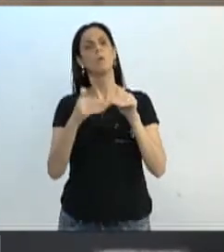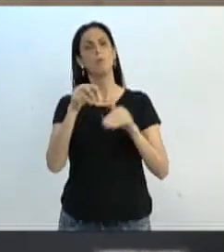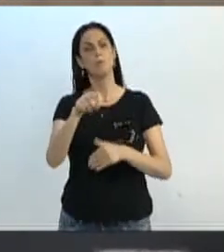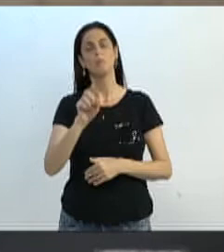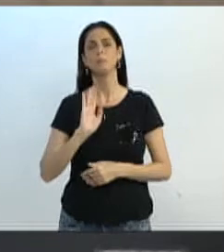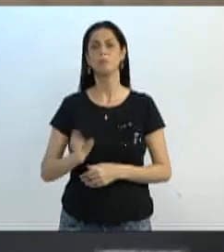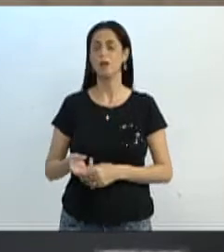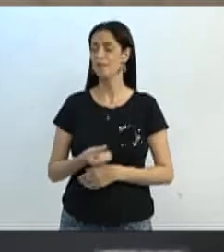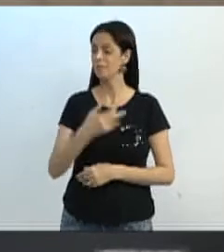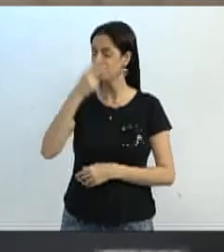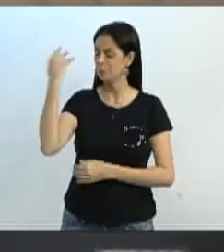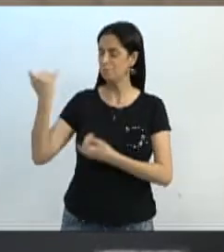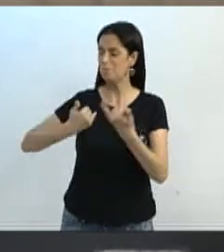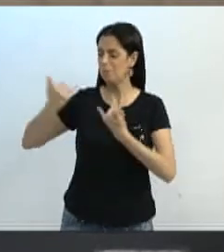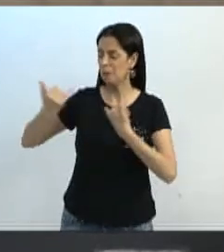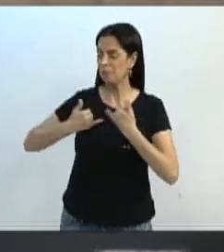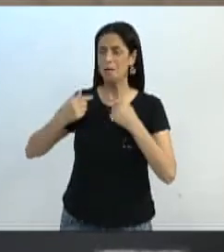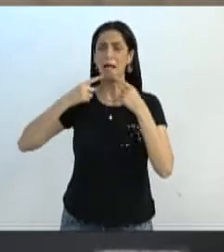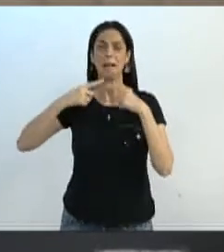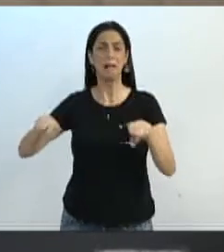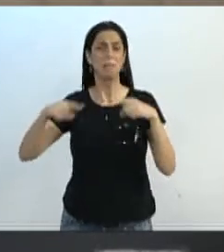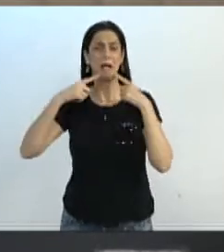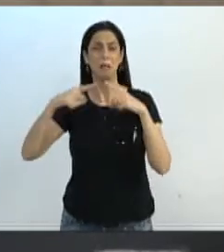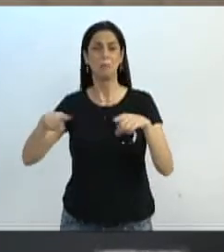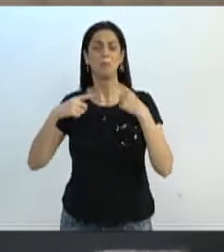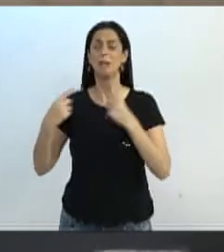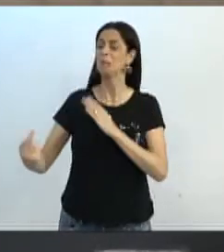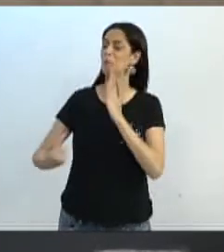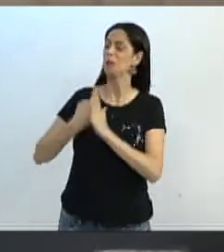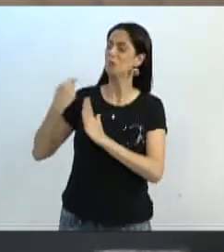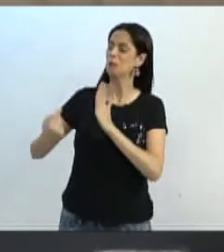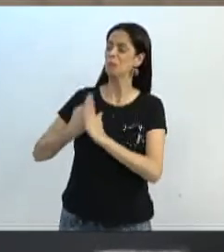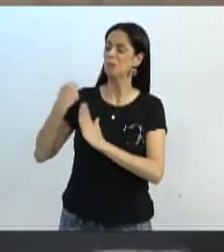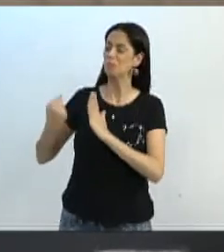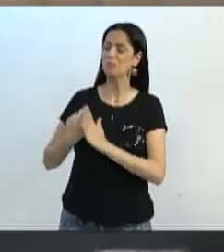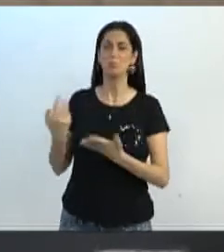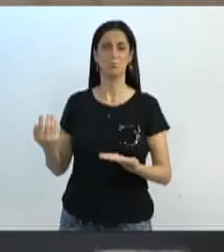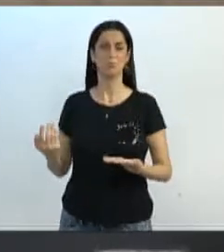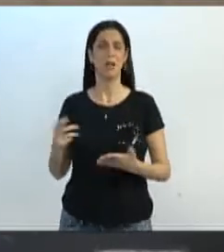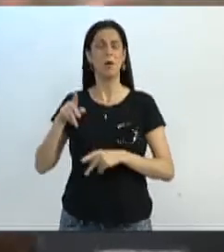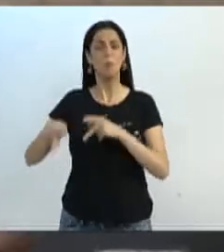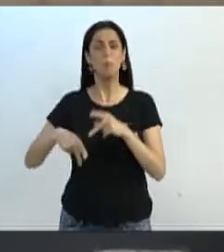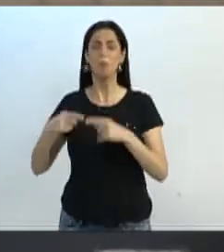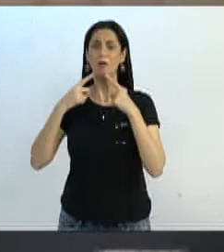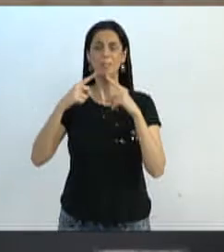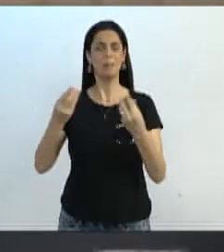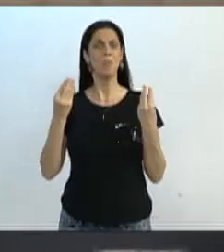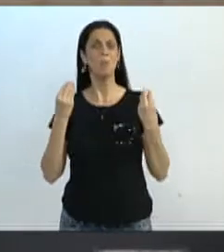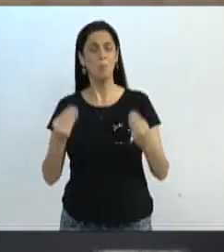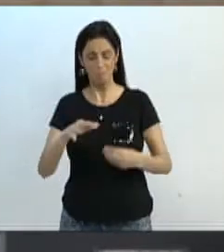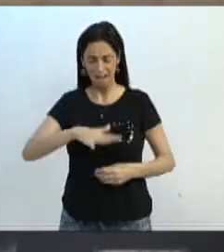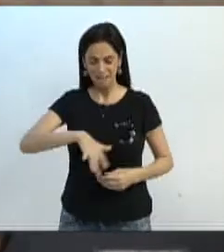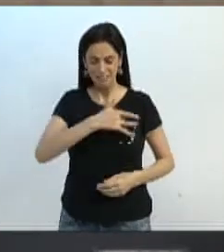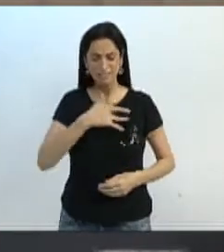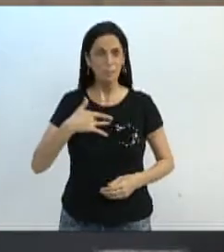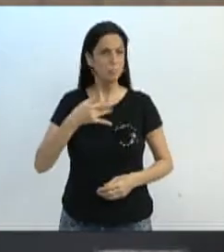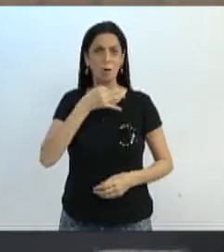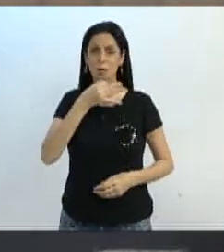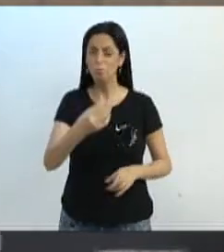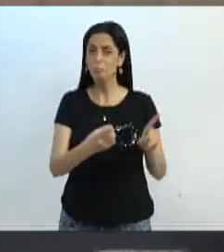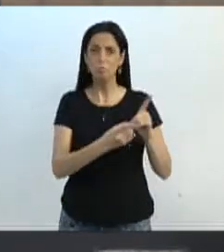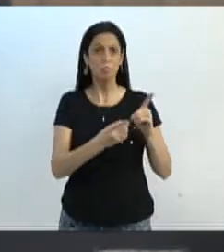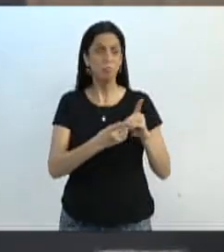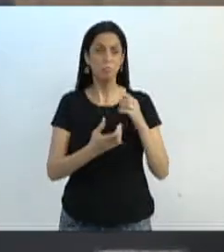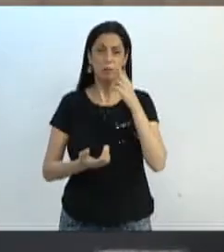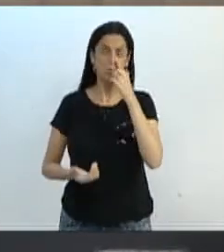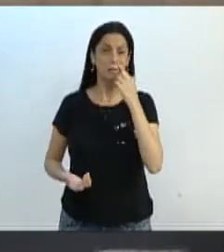inúmeras reclamações, inúmeros questionamentos, né, queixas da população com relação ao atendimento na área da saúde. E não vamos botar